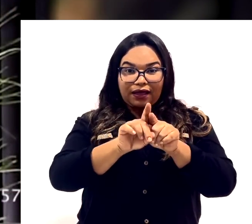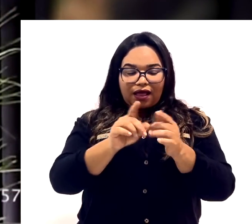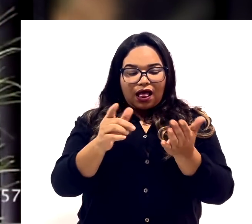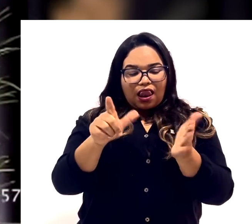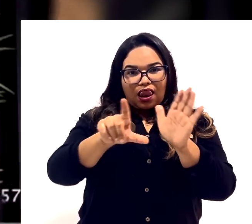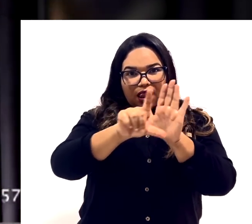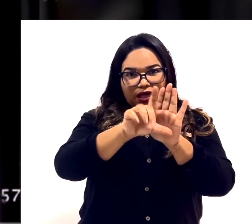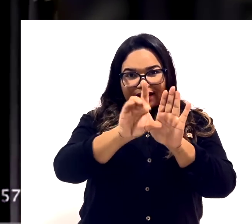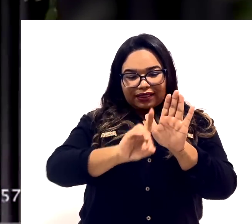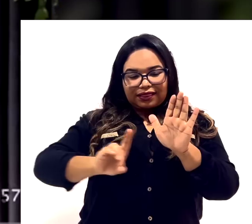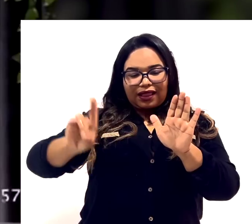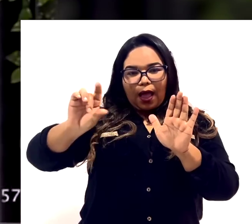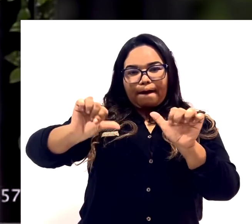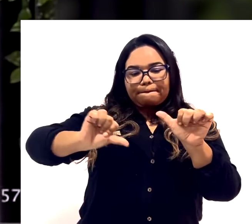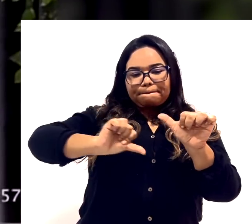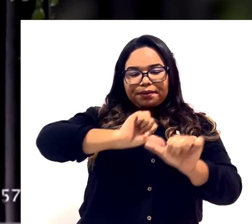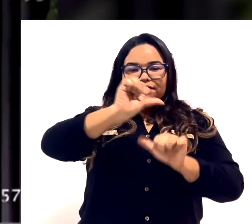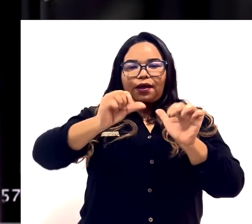preceitos humanos.